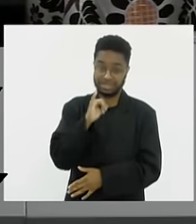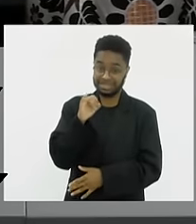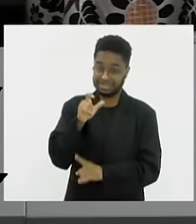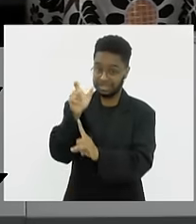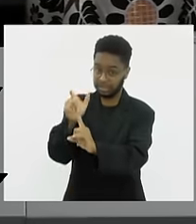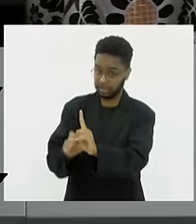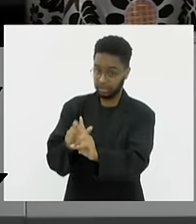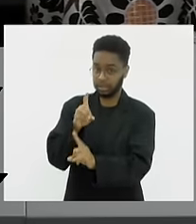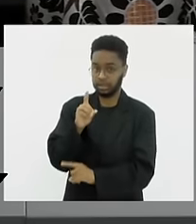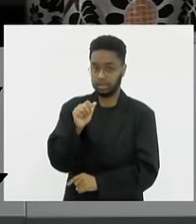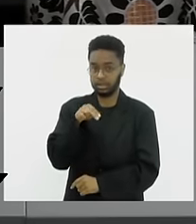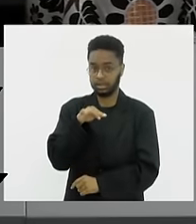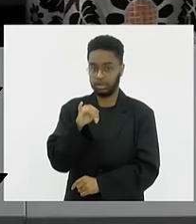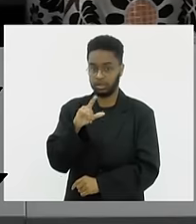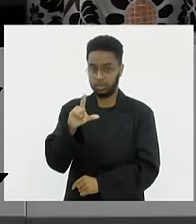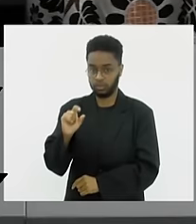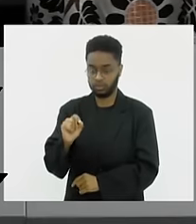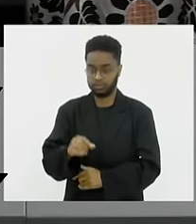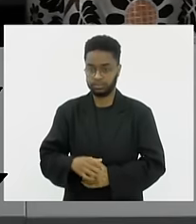Danilo.